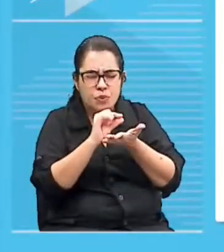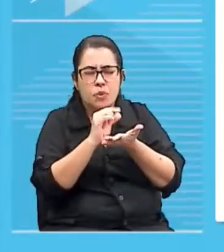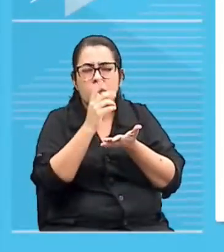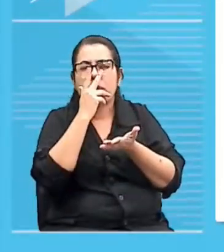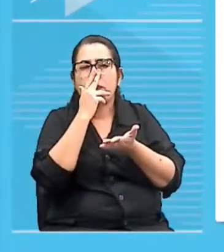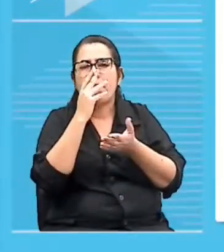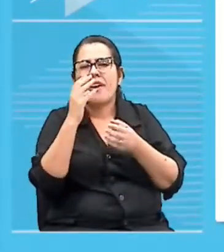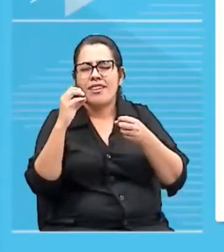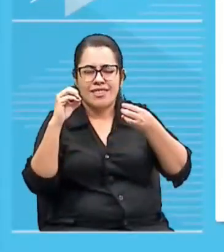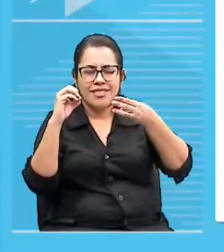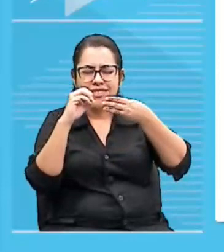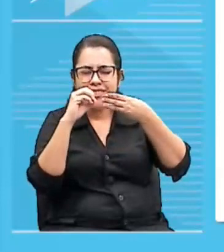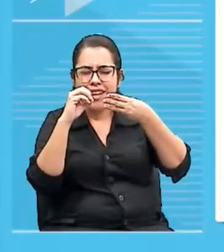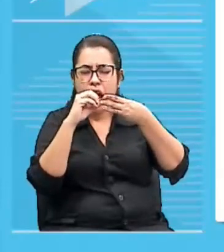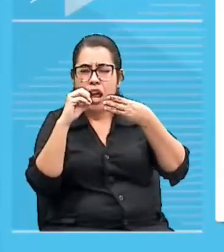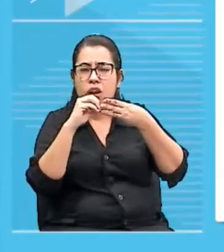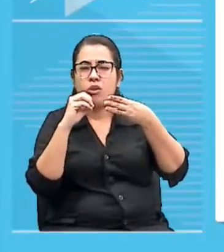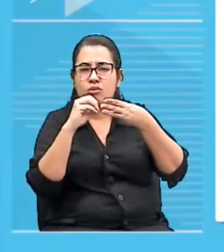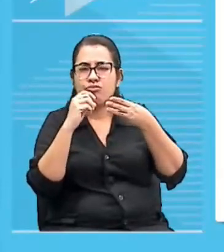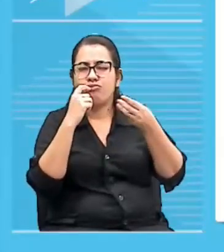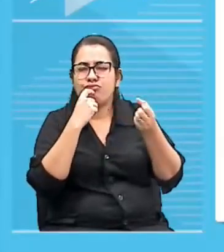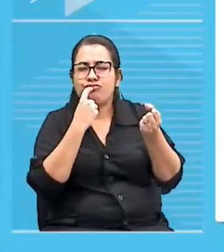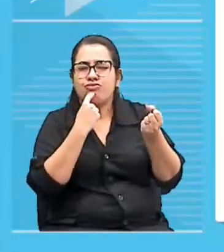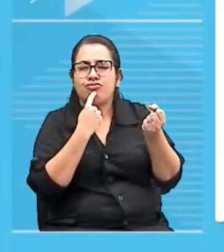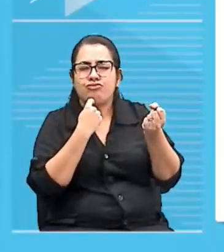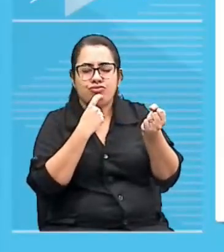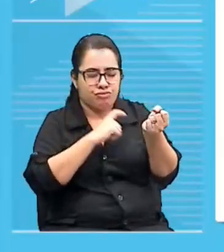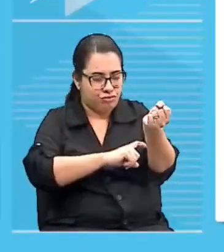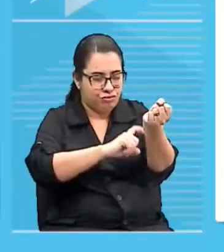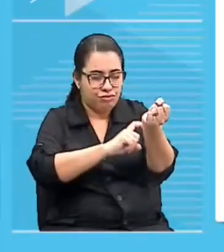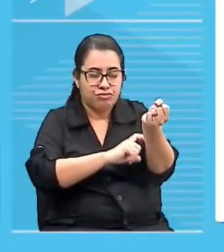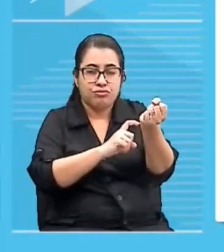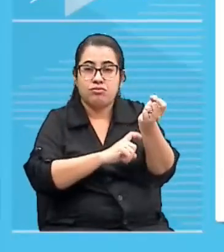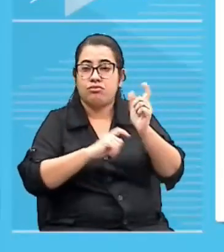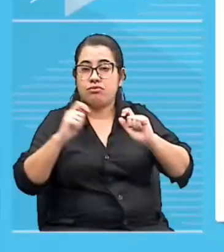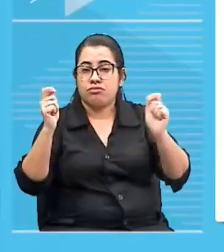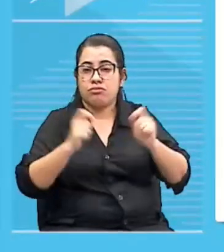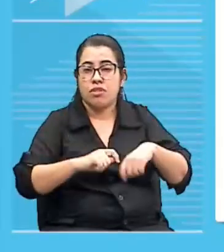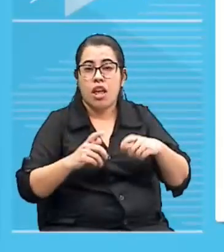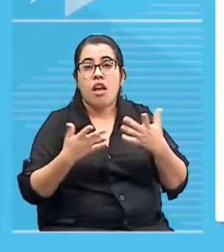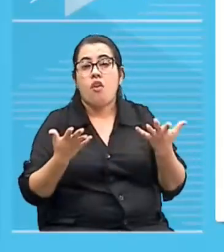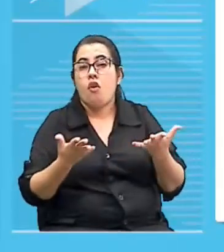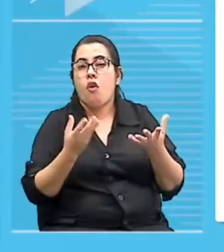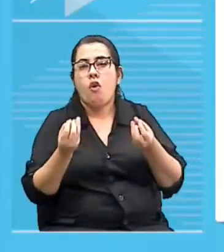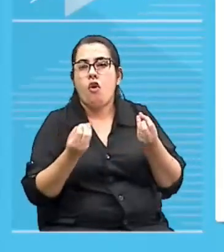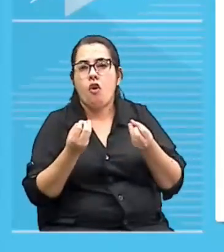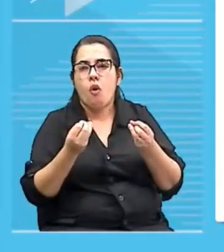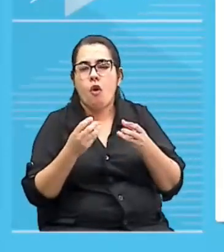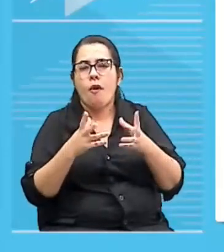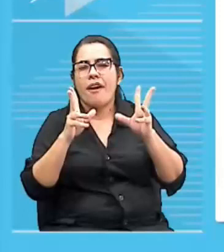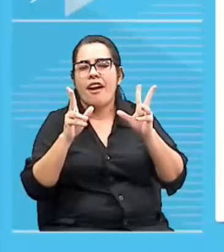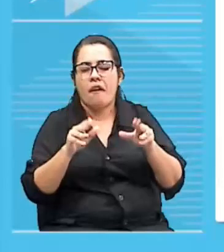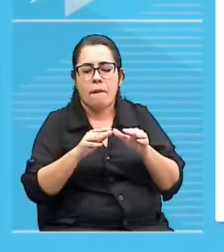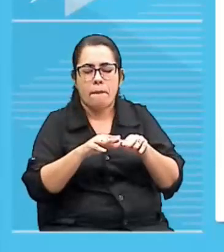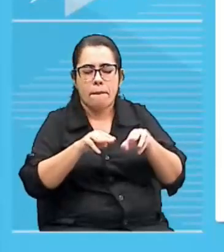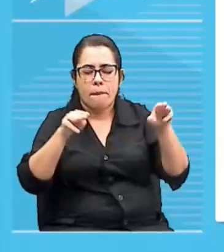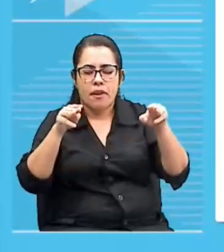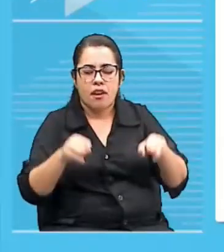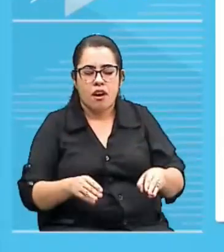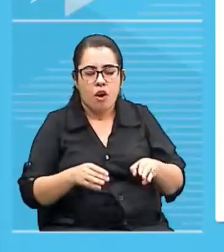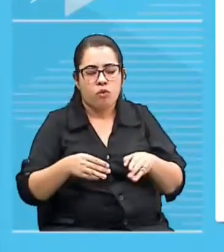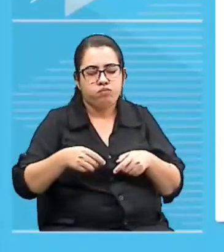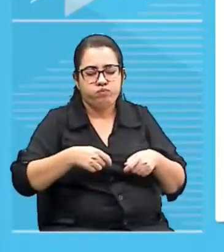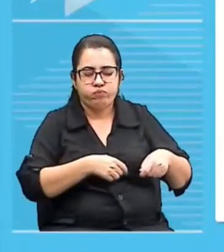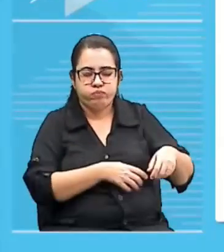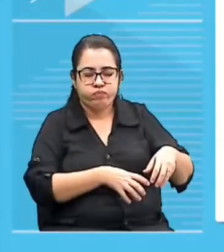de células, tá? Células sanguíneas, que foram guiados magneticamente para